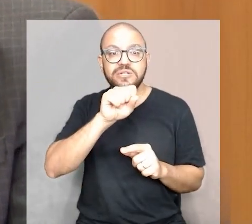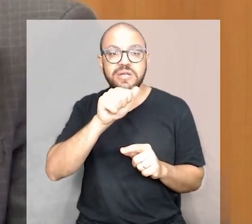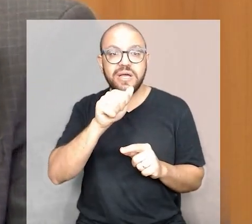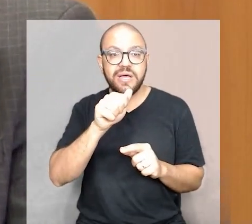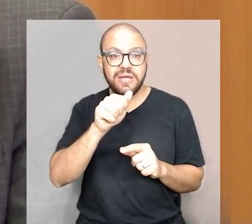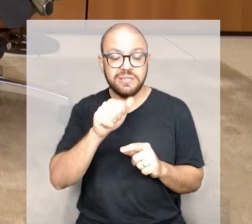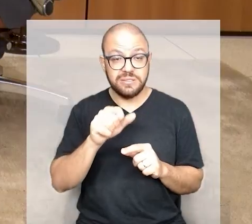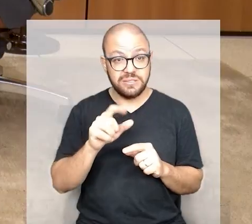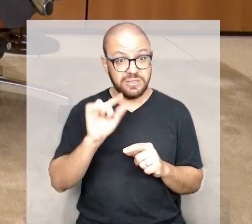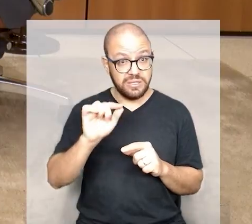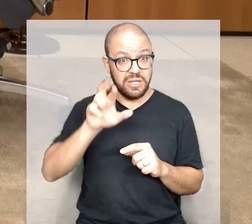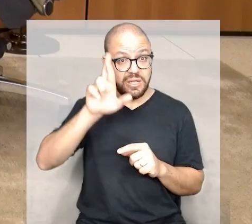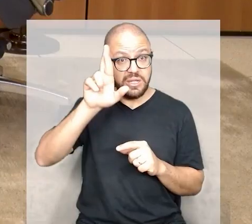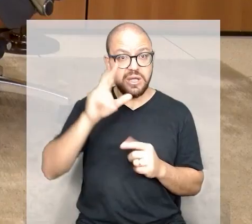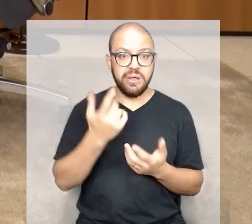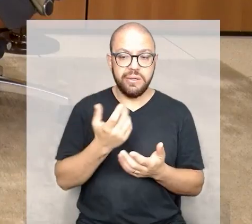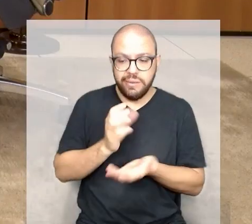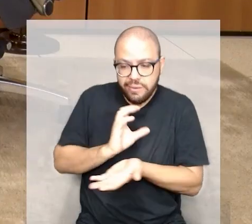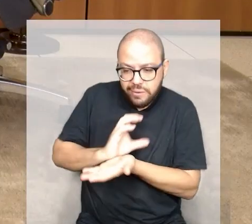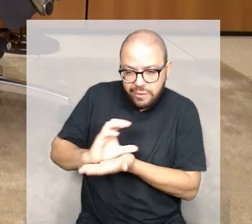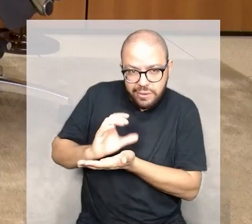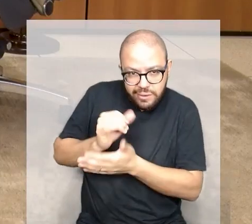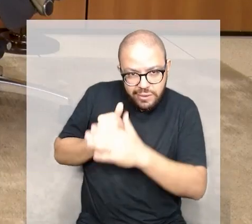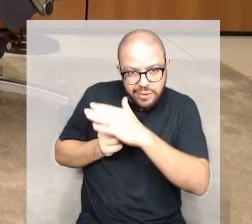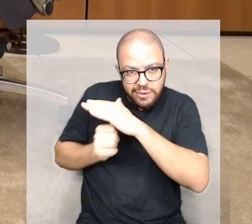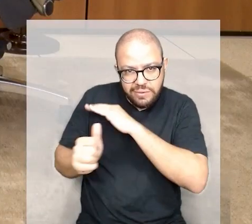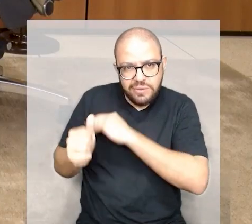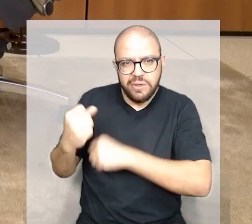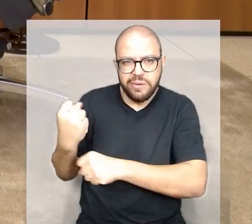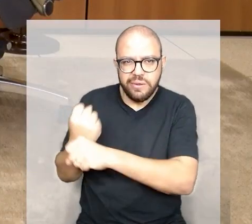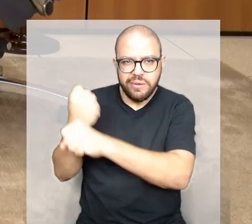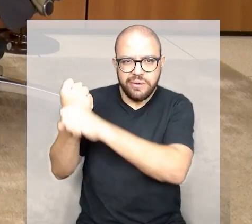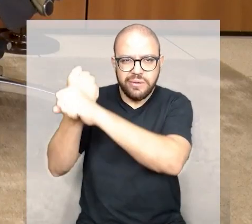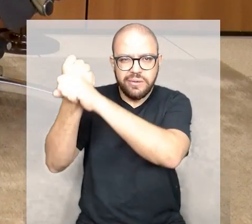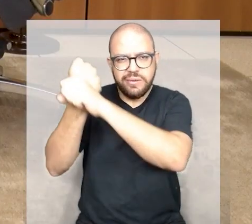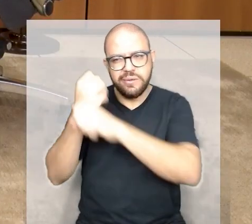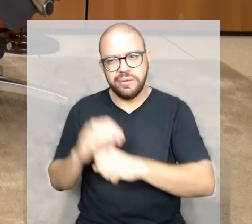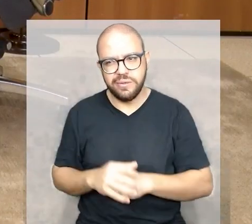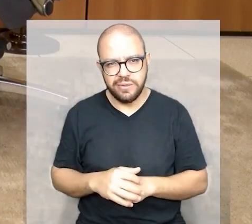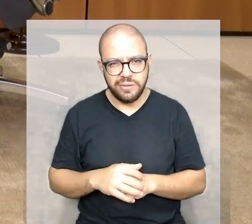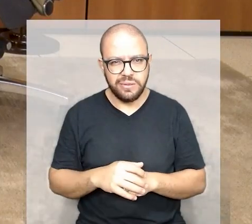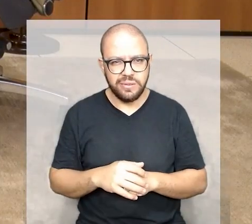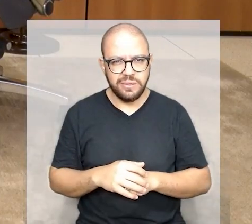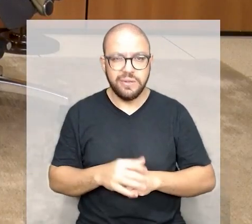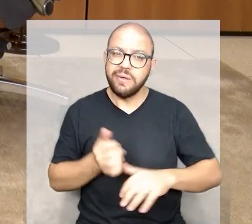que faz investimentos na Constituição Civil, vai investimento